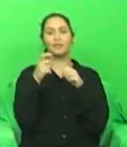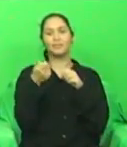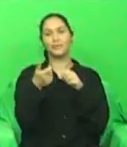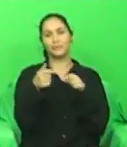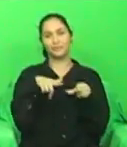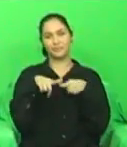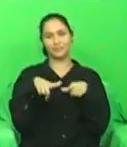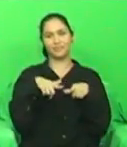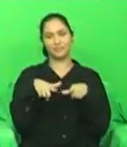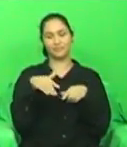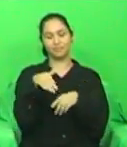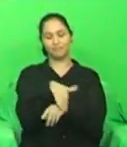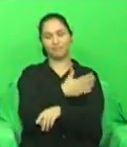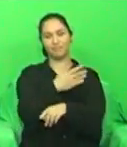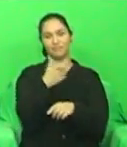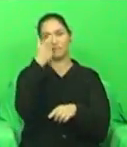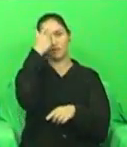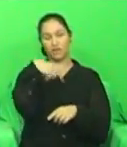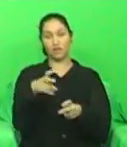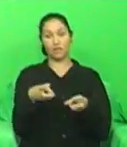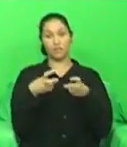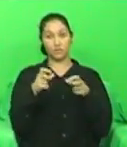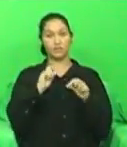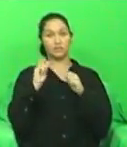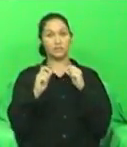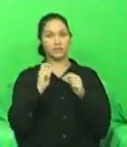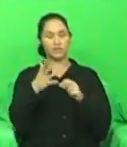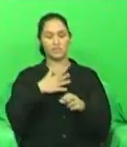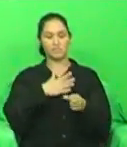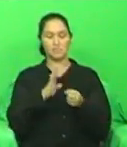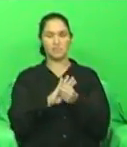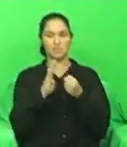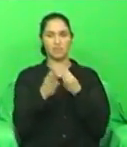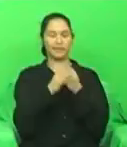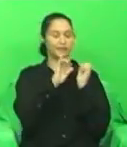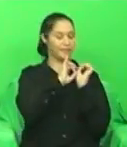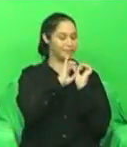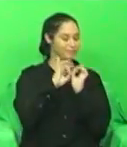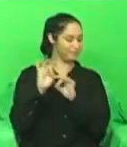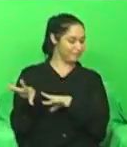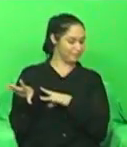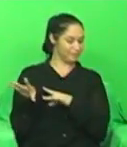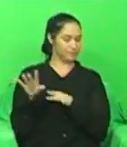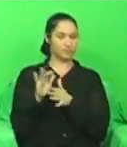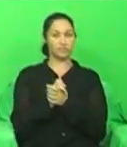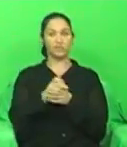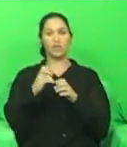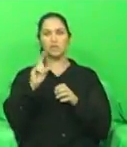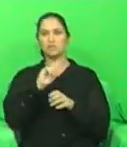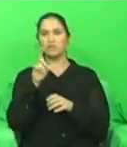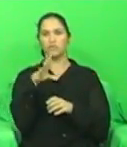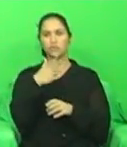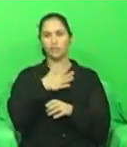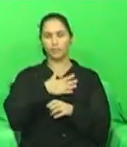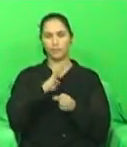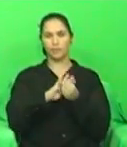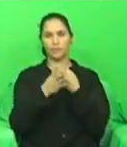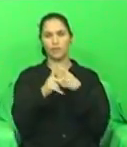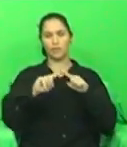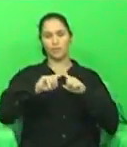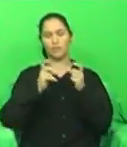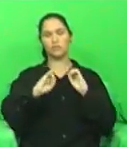nossa cidade eu vejo sim o barulho sucateado jogado não só no ovário todos os bairros de criciúma aonde tiver